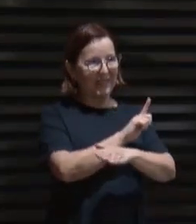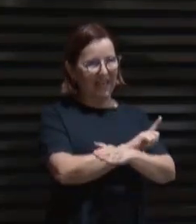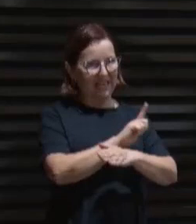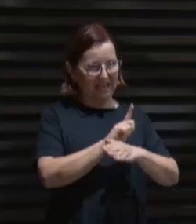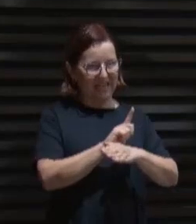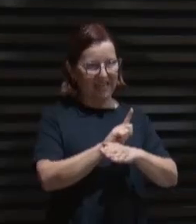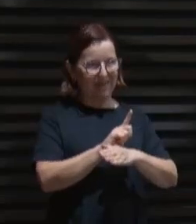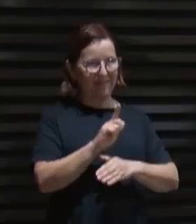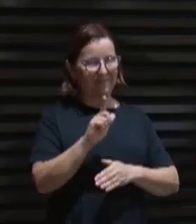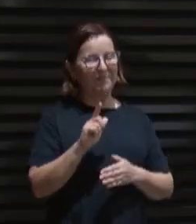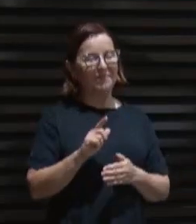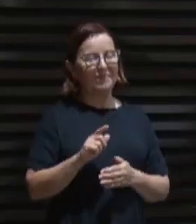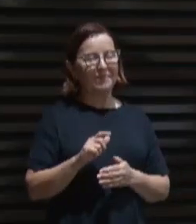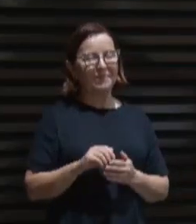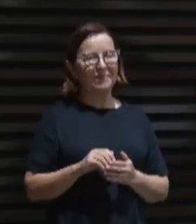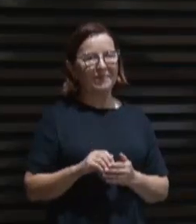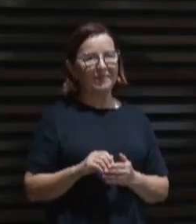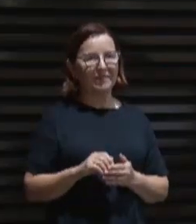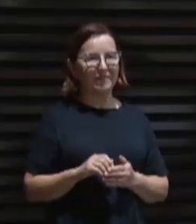A Galileia era